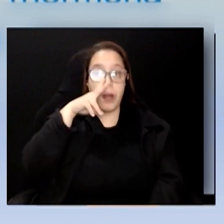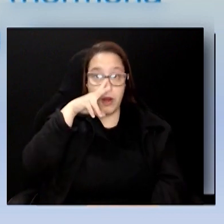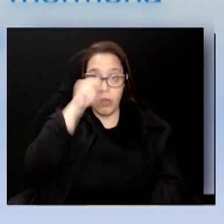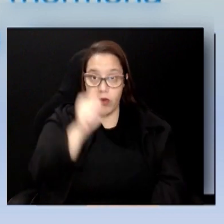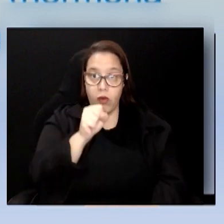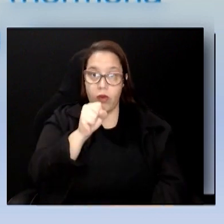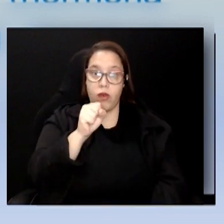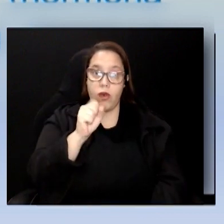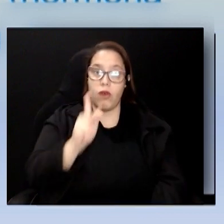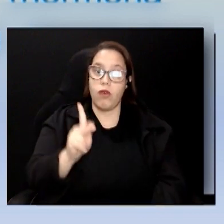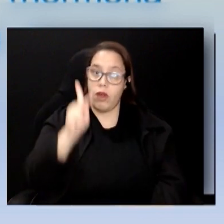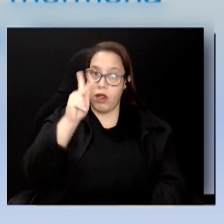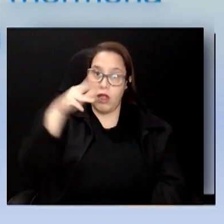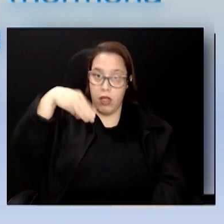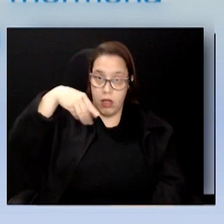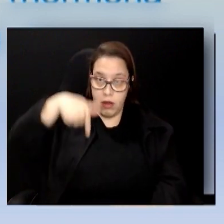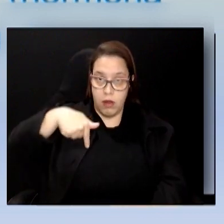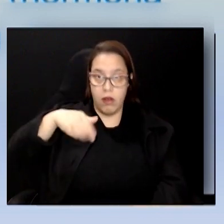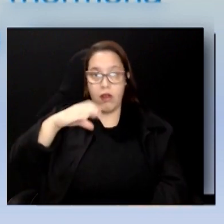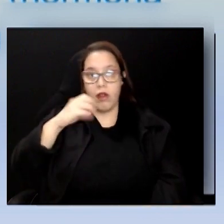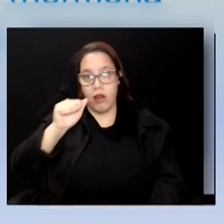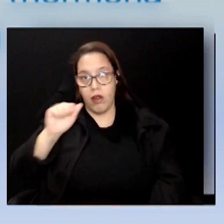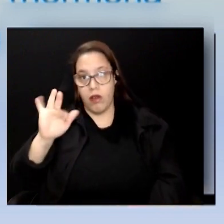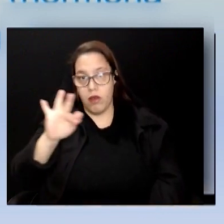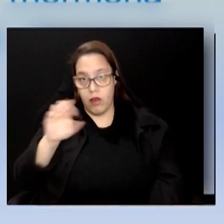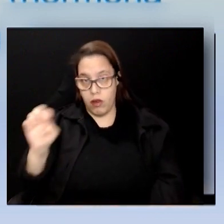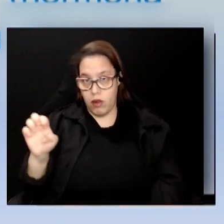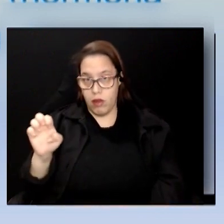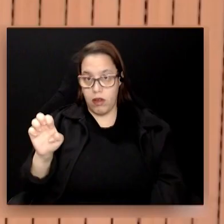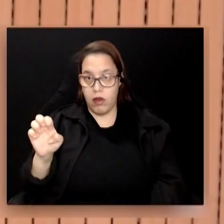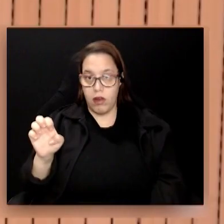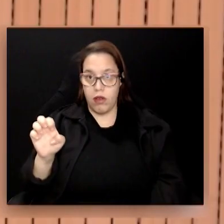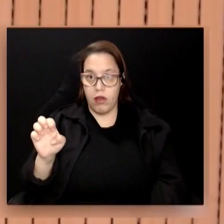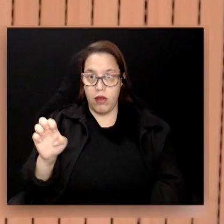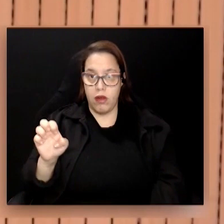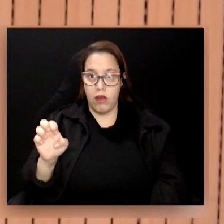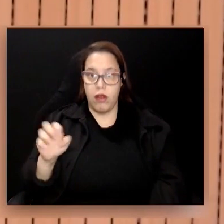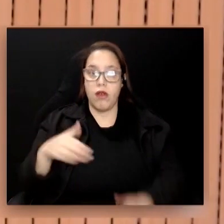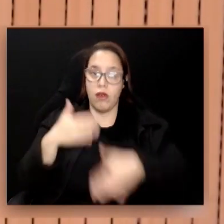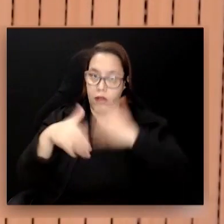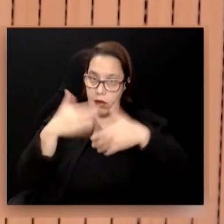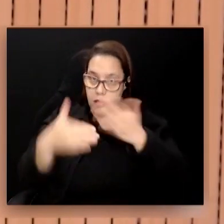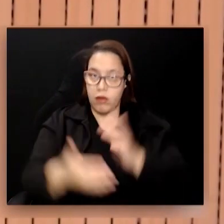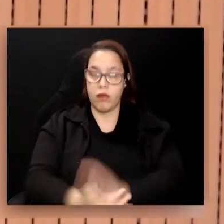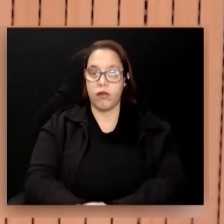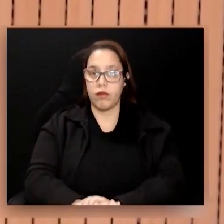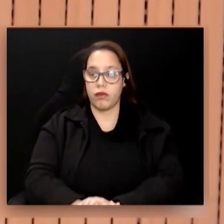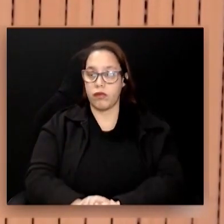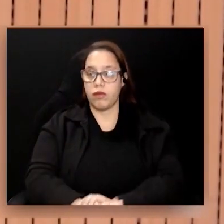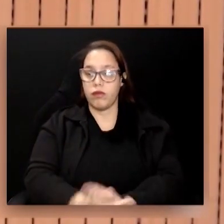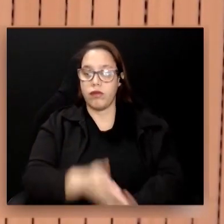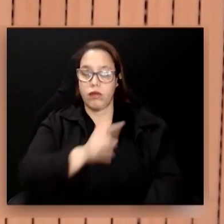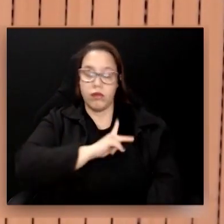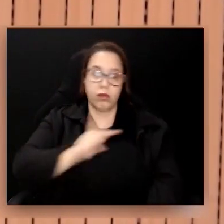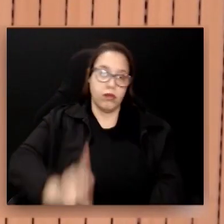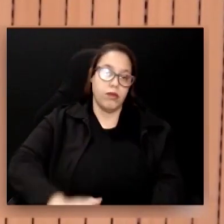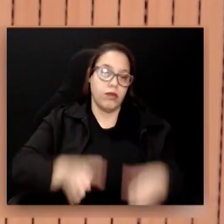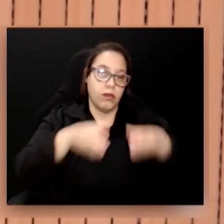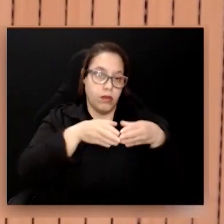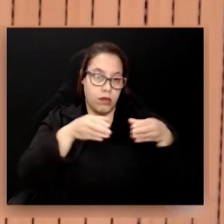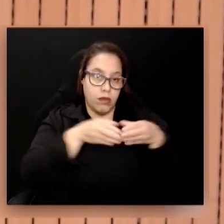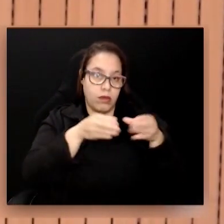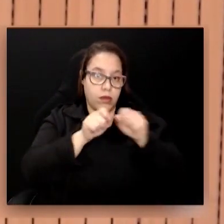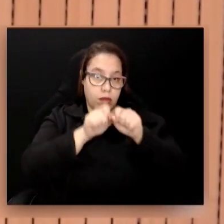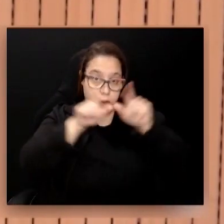potássio, magnésio, cálcio, ferro. E assim por diante. Para a presidente da comissão, destacar a função